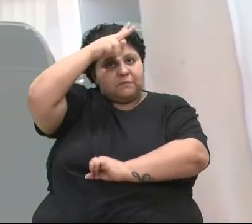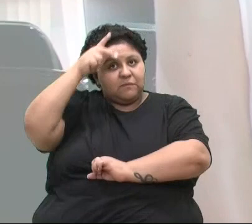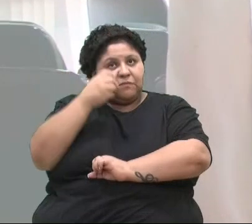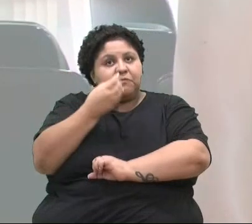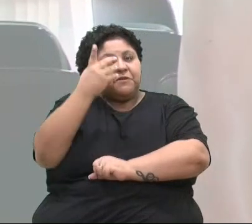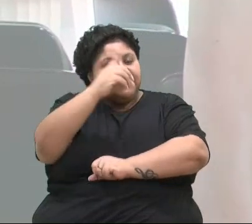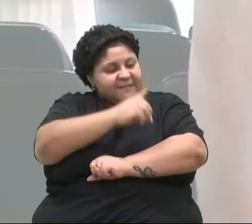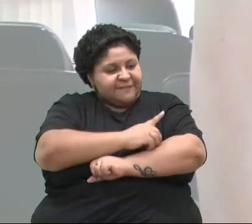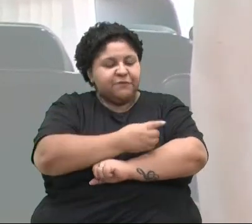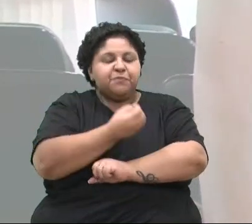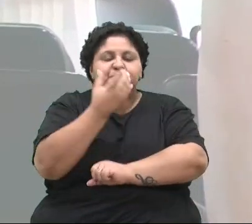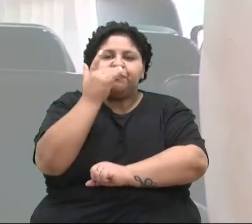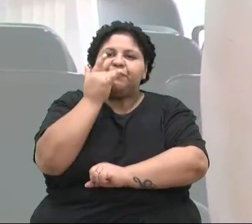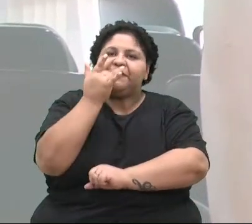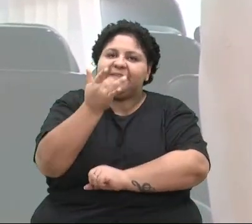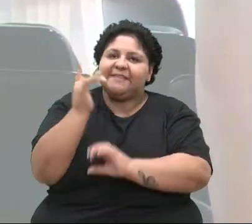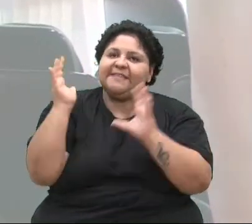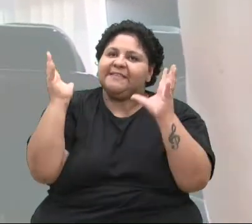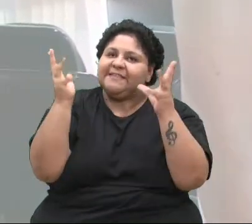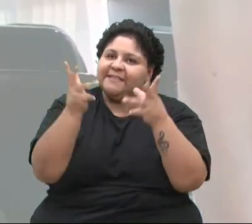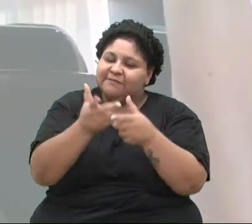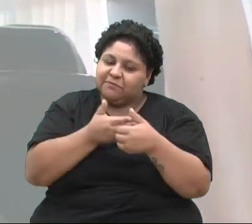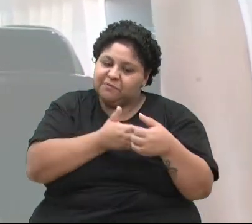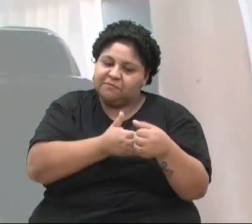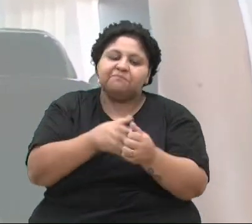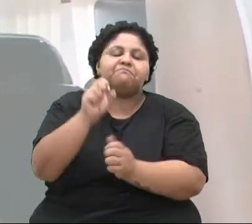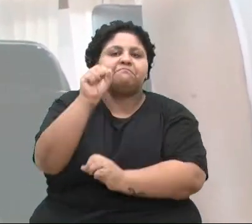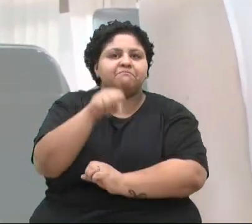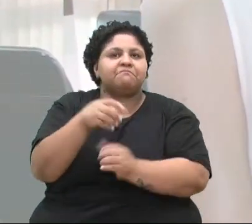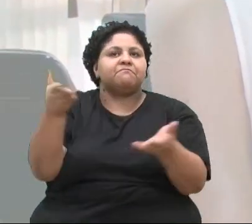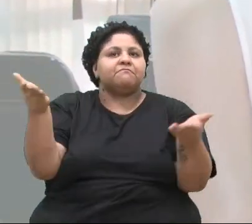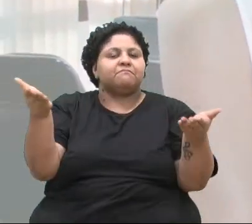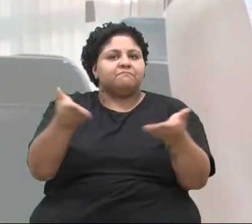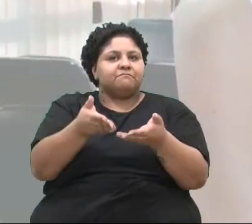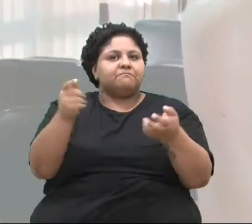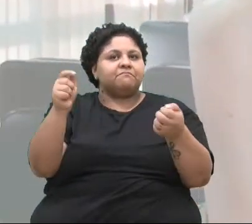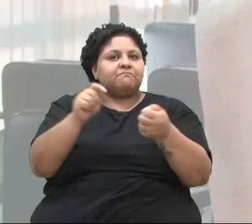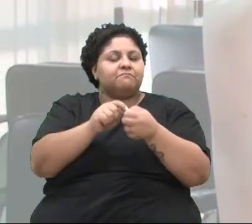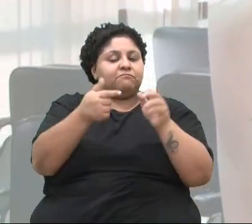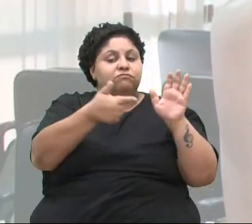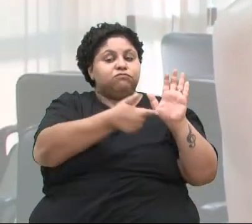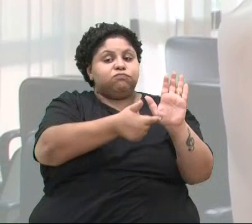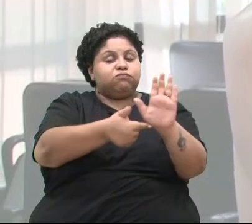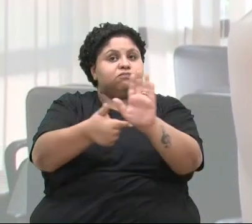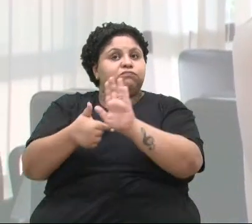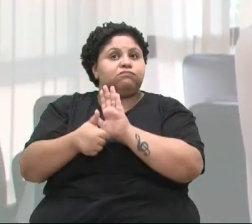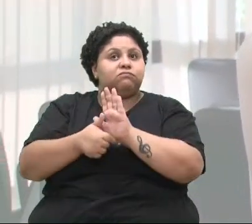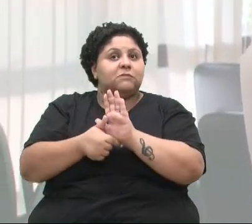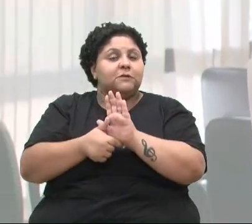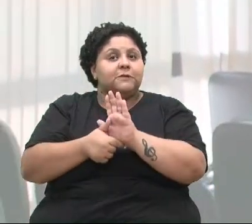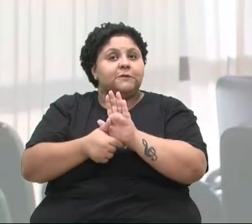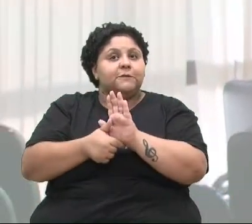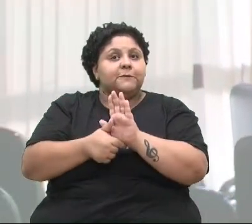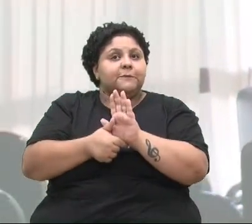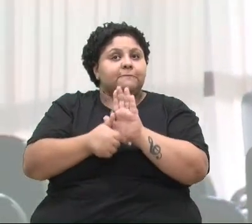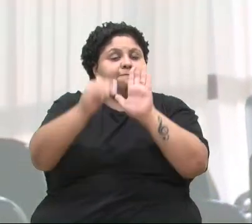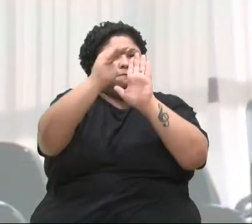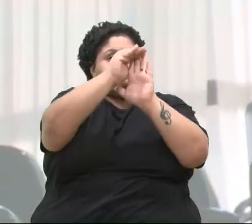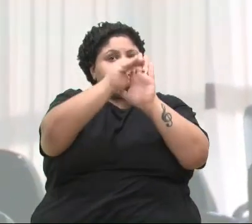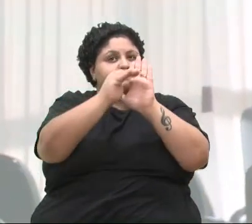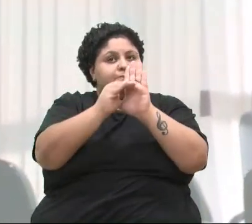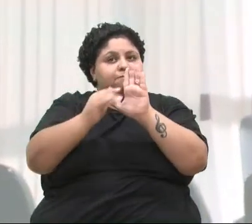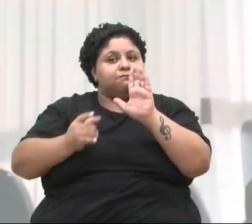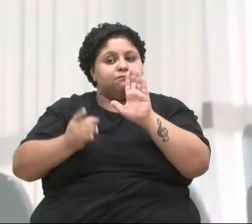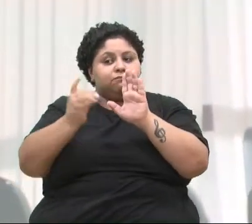Boa tarde a todos que nos acompanham. Sim, hoje então nós vamos fazer a apresentação dos dados relativos ao último quadrimestre do ano